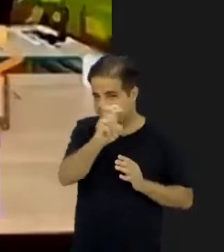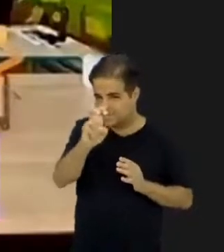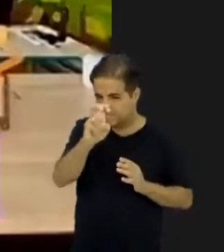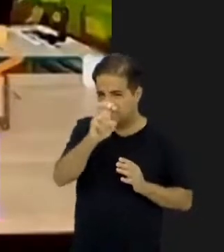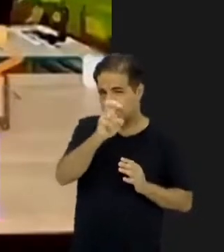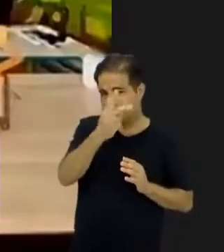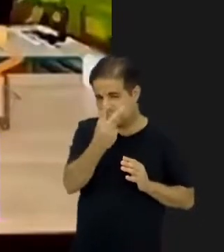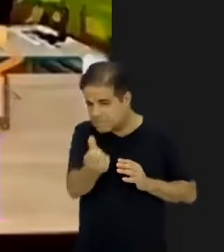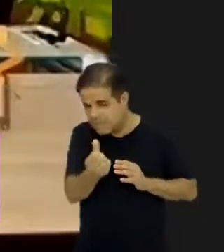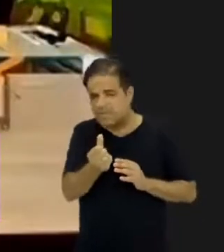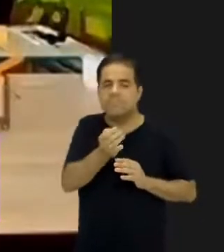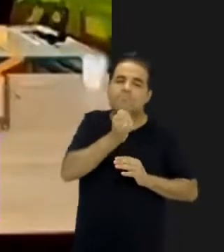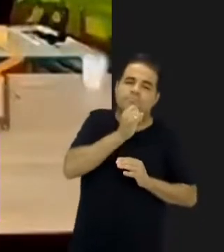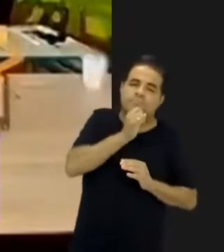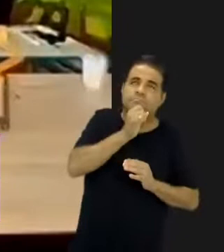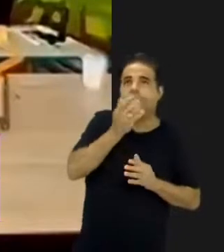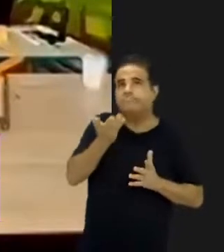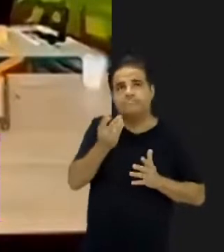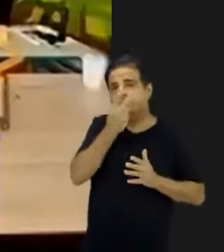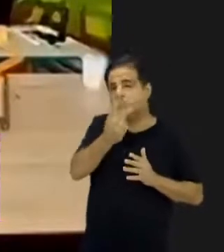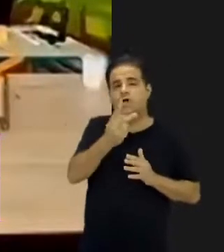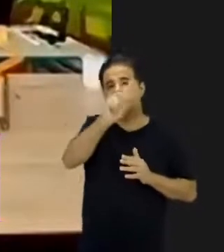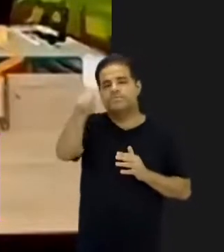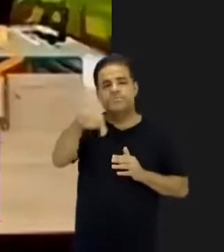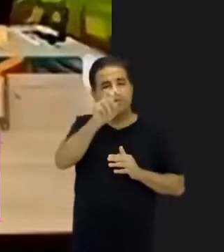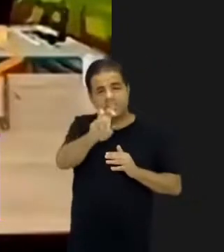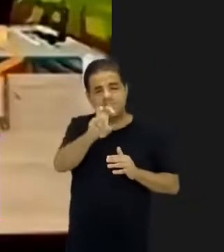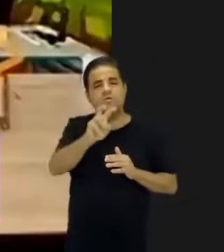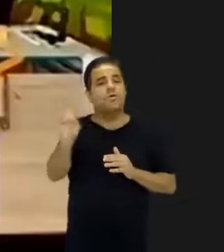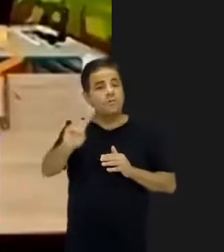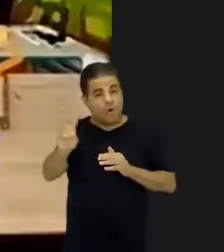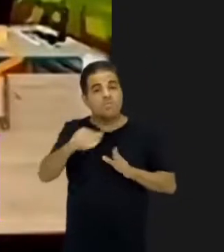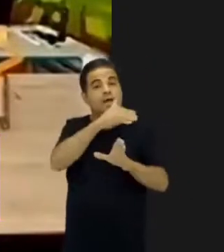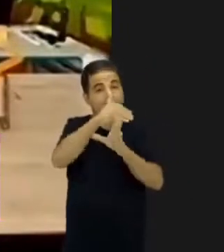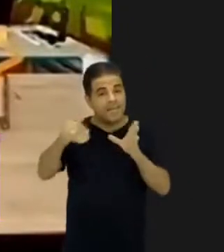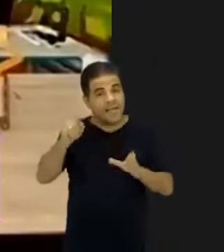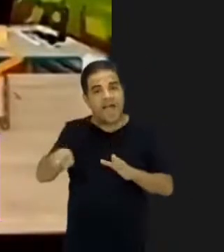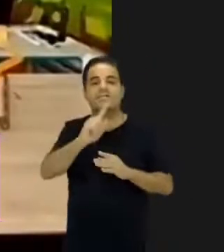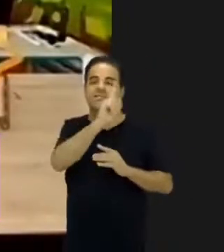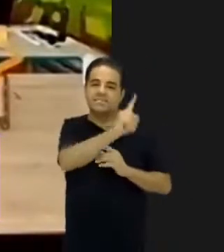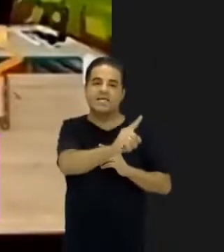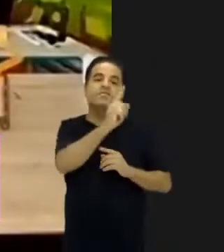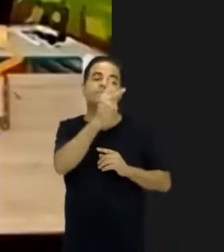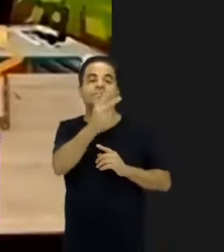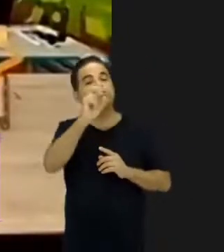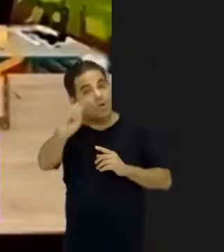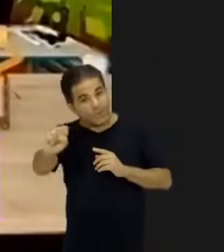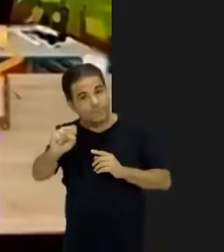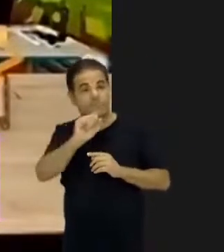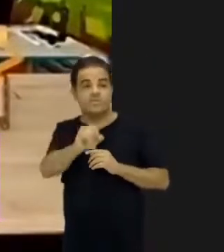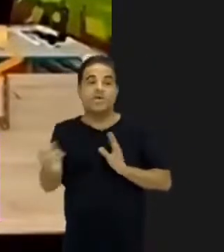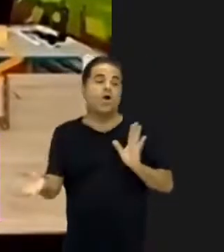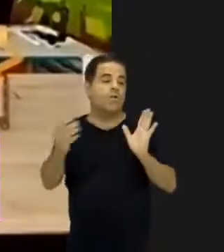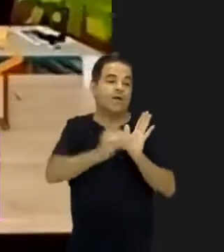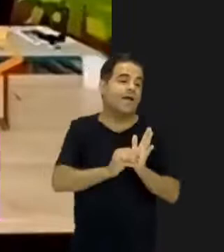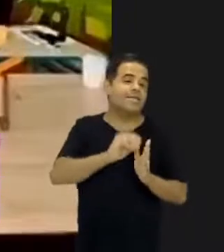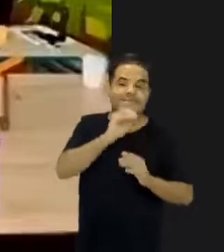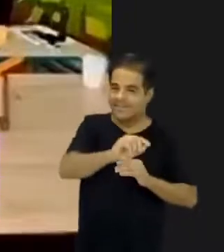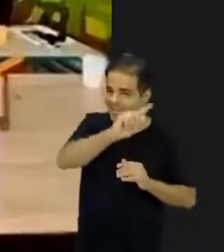256, vamos supor que eu quero 2,5 volts, a metade daquilo dá 128. Então, se eu colocar